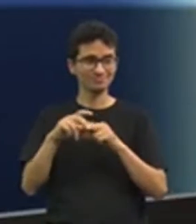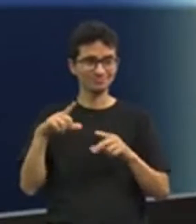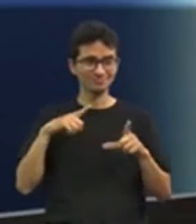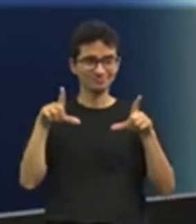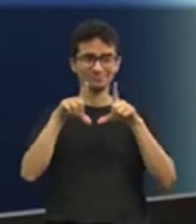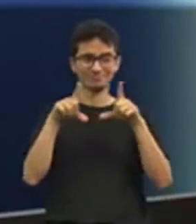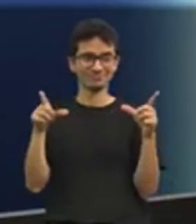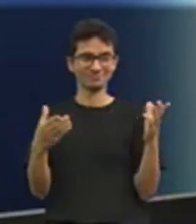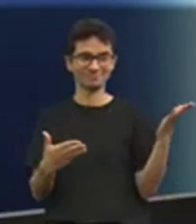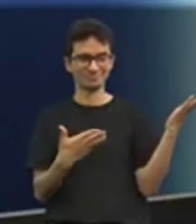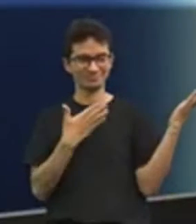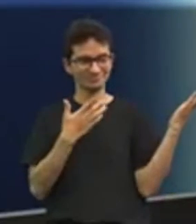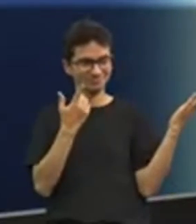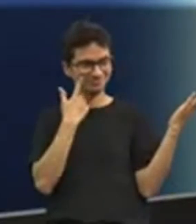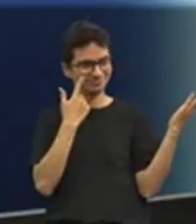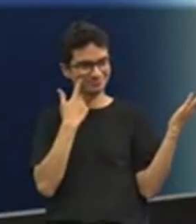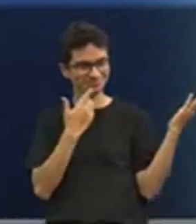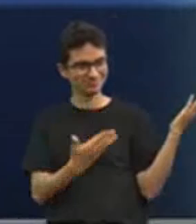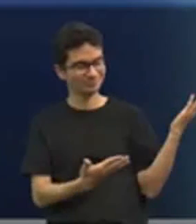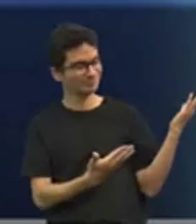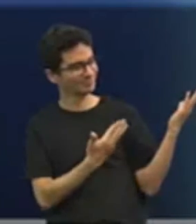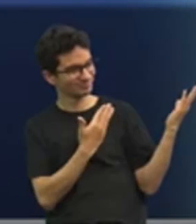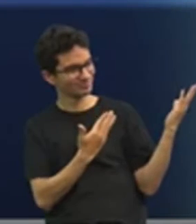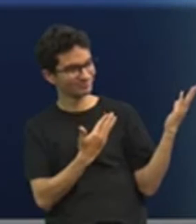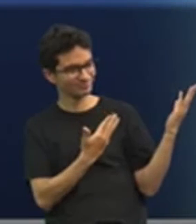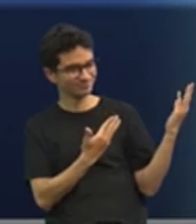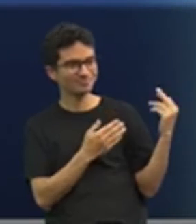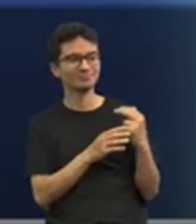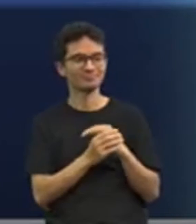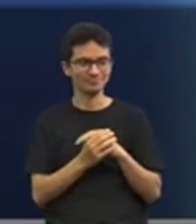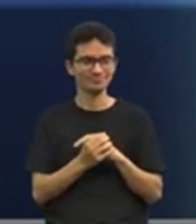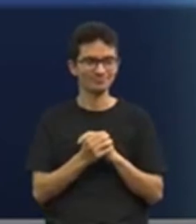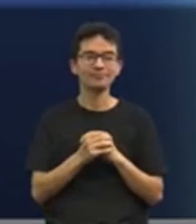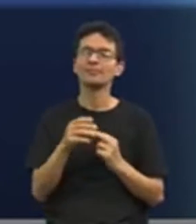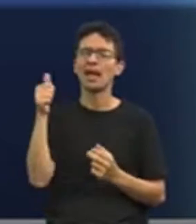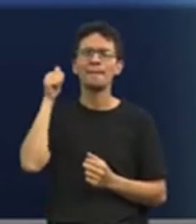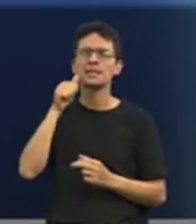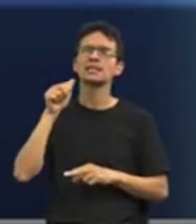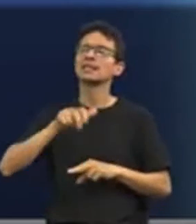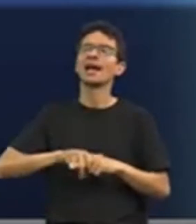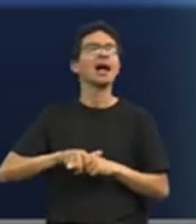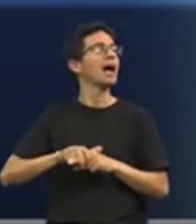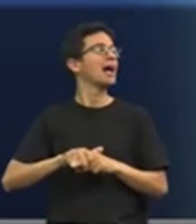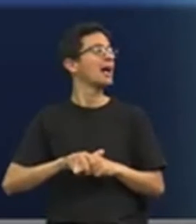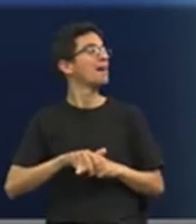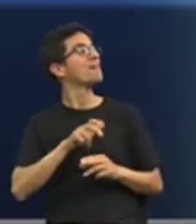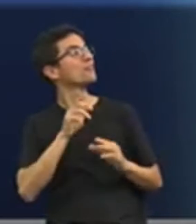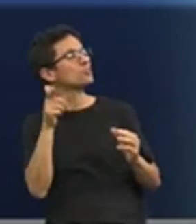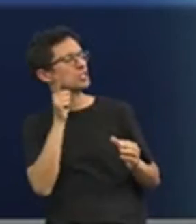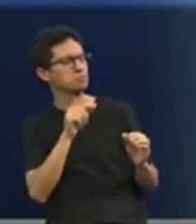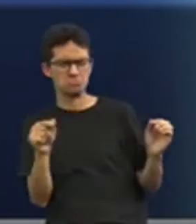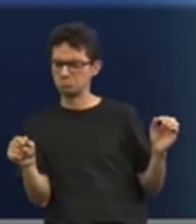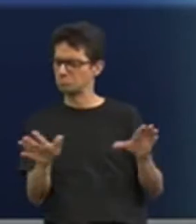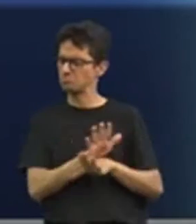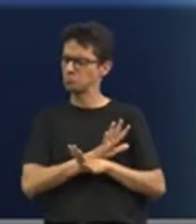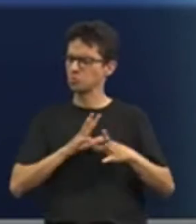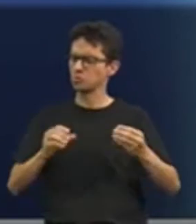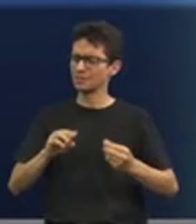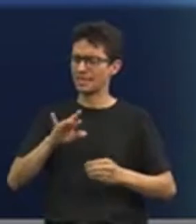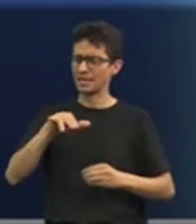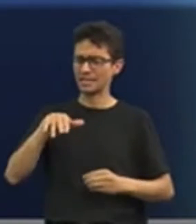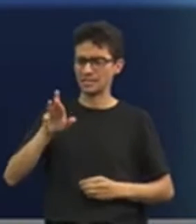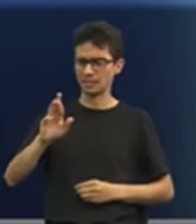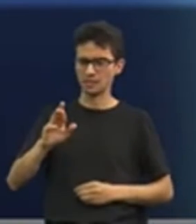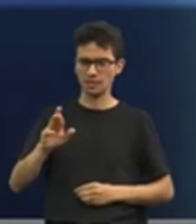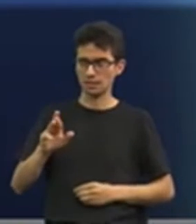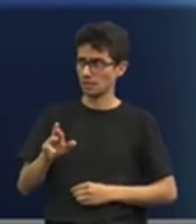tirinha logo a seguir dá uma olhadinha comigo nessa tirinha vamos a menina né Acabei de maratonar uma série vó